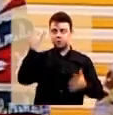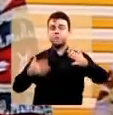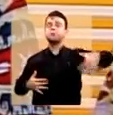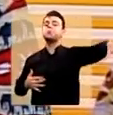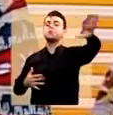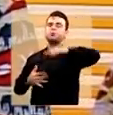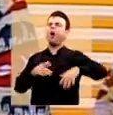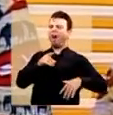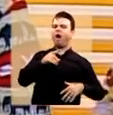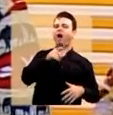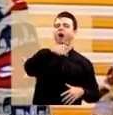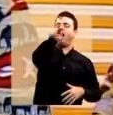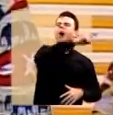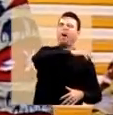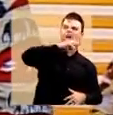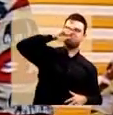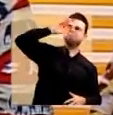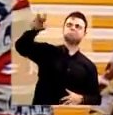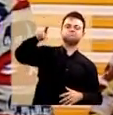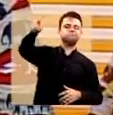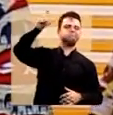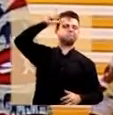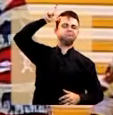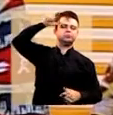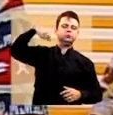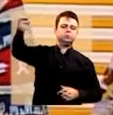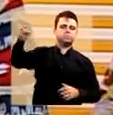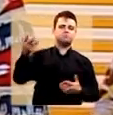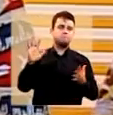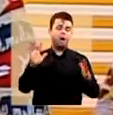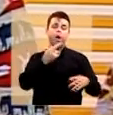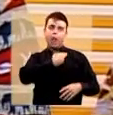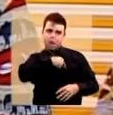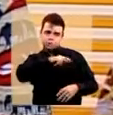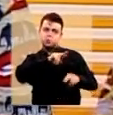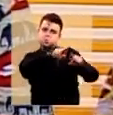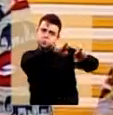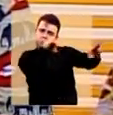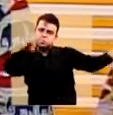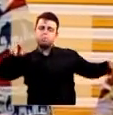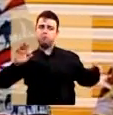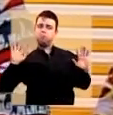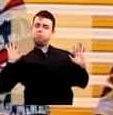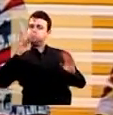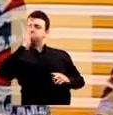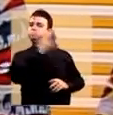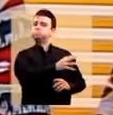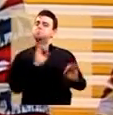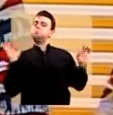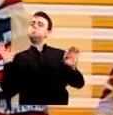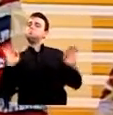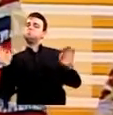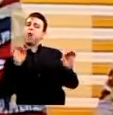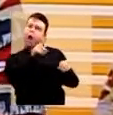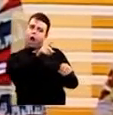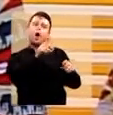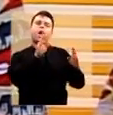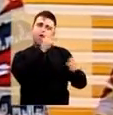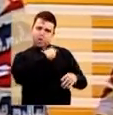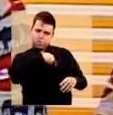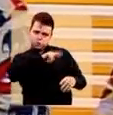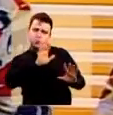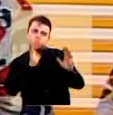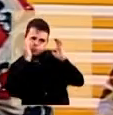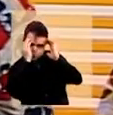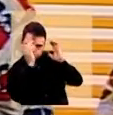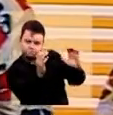demoniza. Mesmo contexto, subjetivo. Exatamente. E aí, quando vai falar de outras frentes, né? De outras frentes religiosas, aí não. Aí é um culto, aí é uma